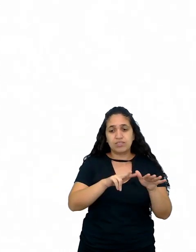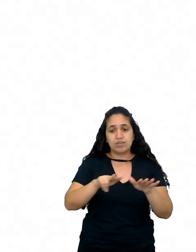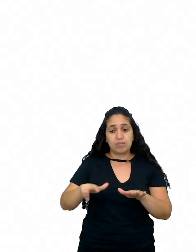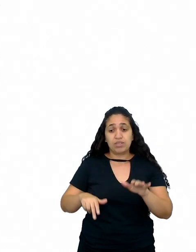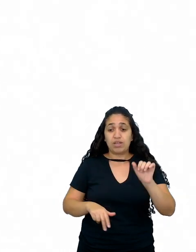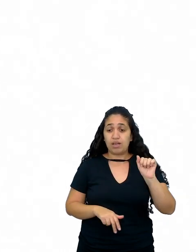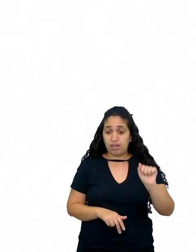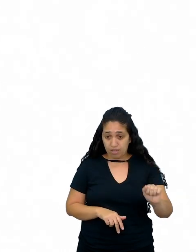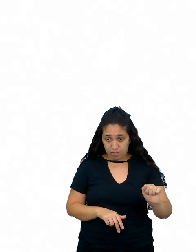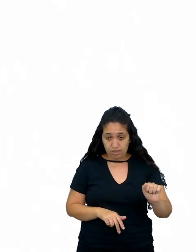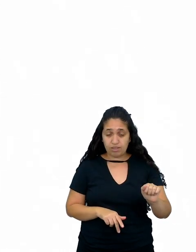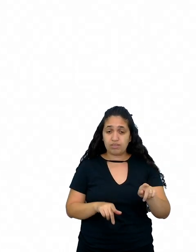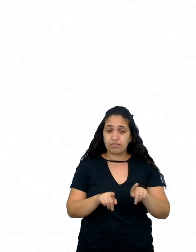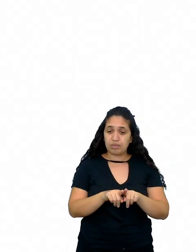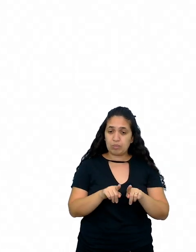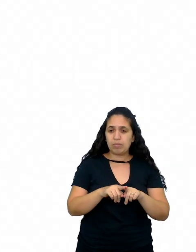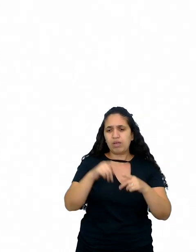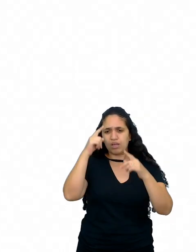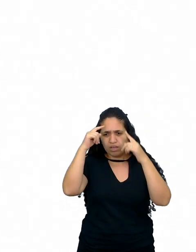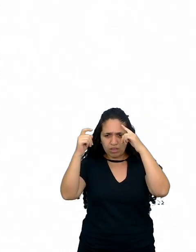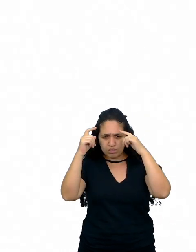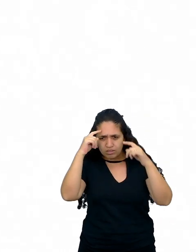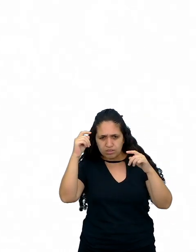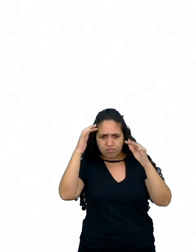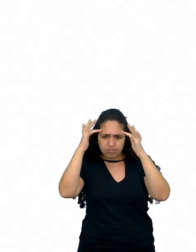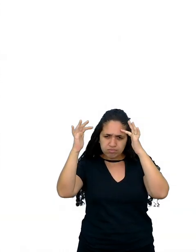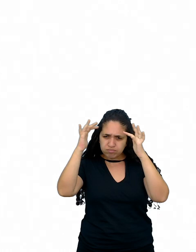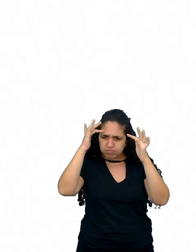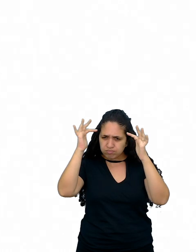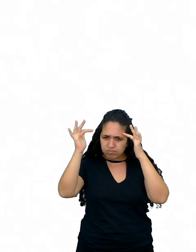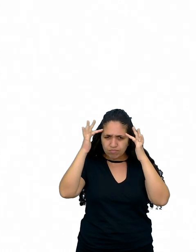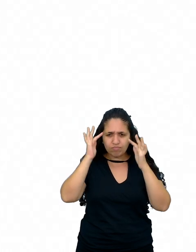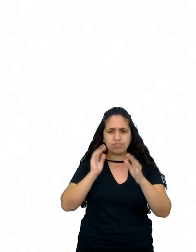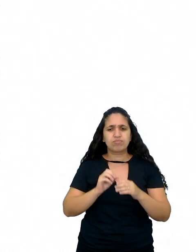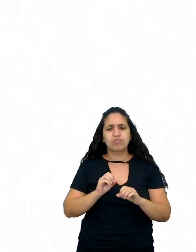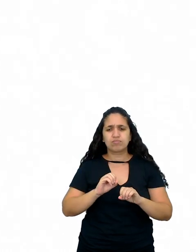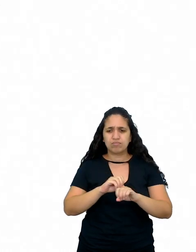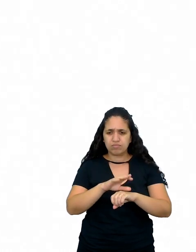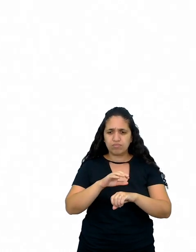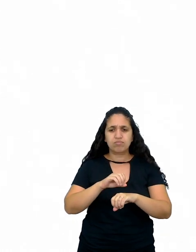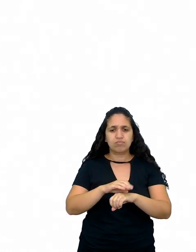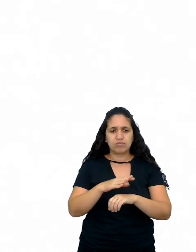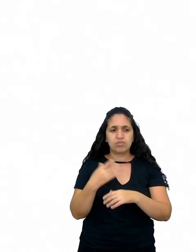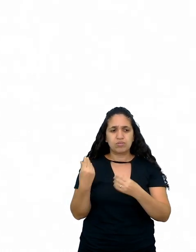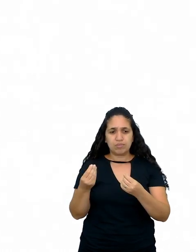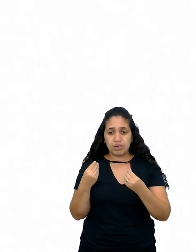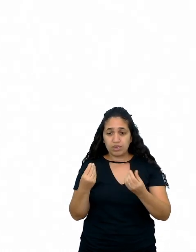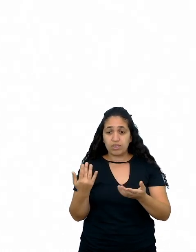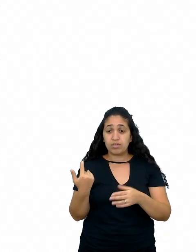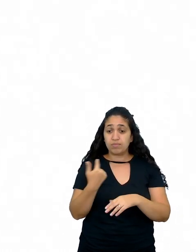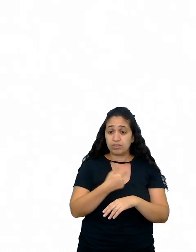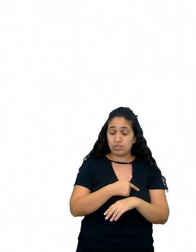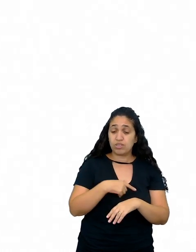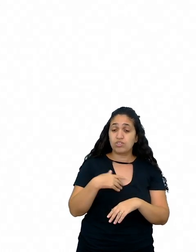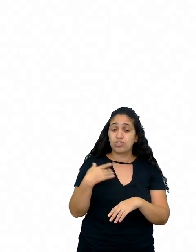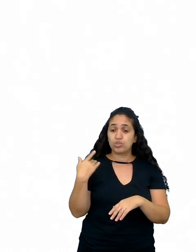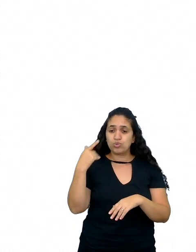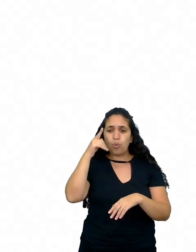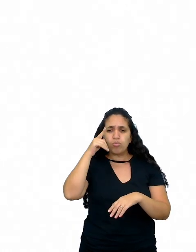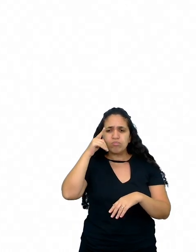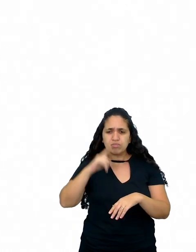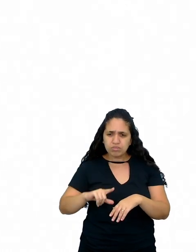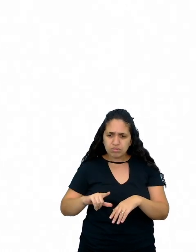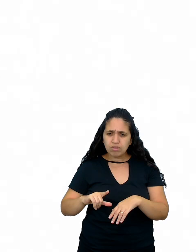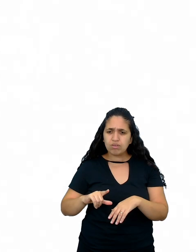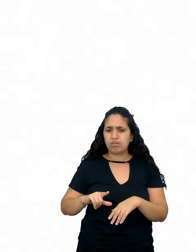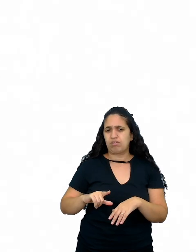A, retomar essas ideias, os encaminhamentos. Para quê, gente? Para que realmente, de fato,